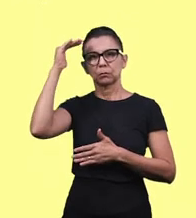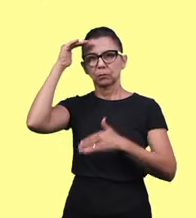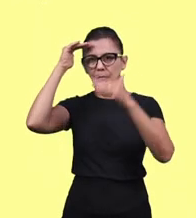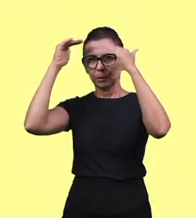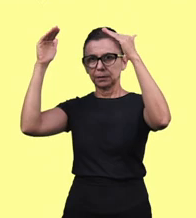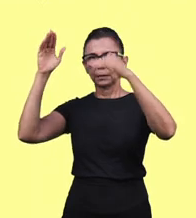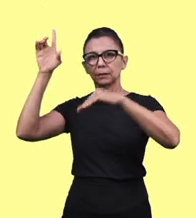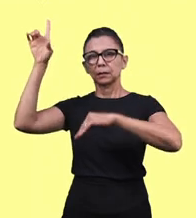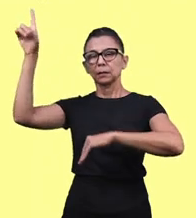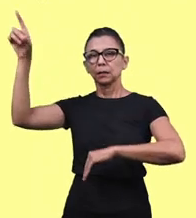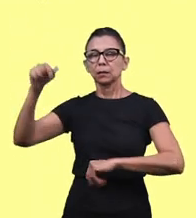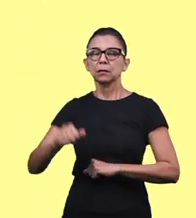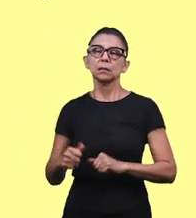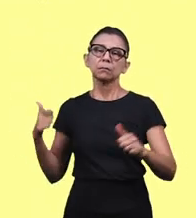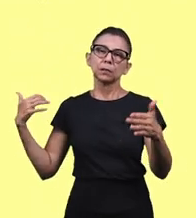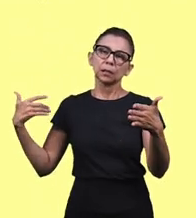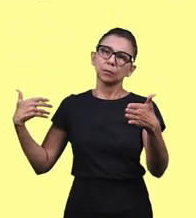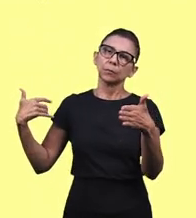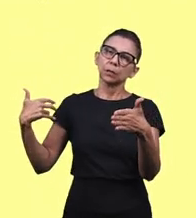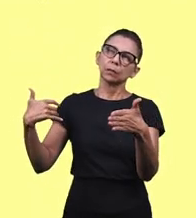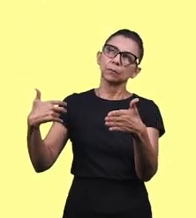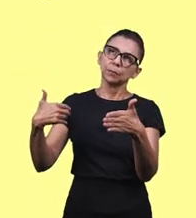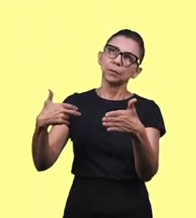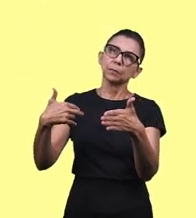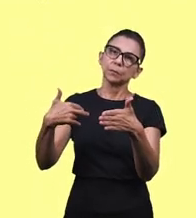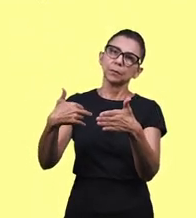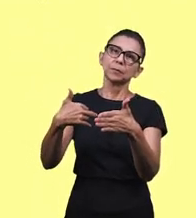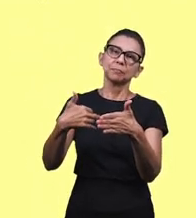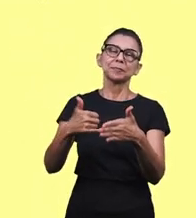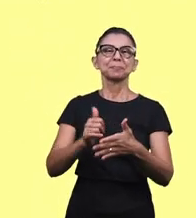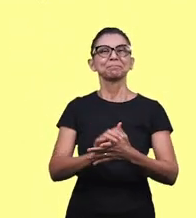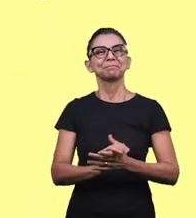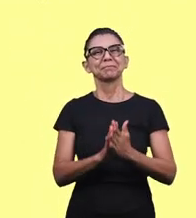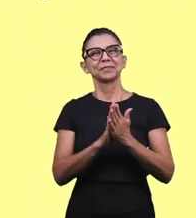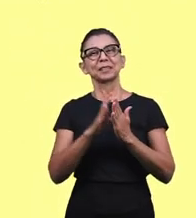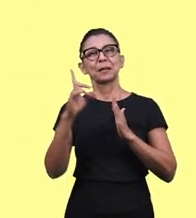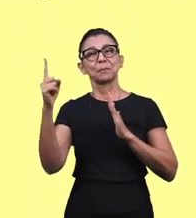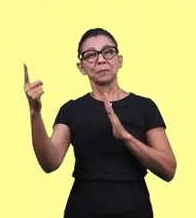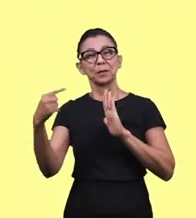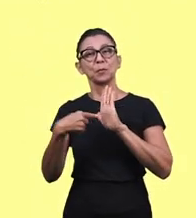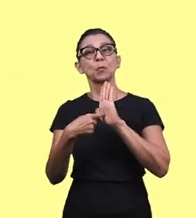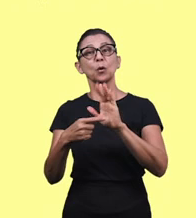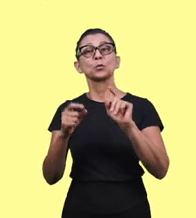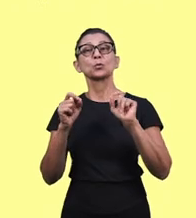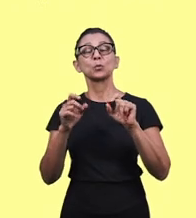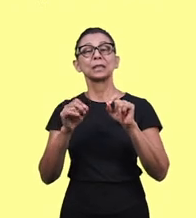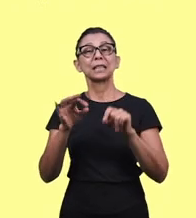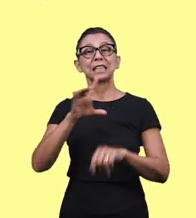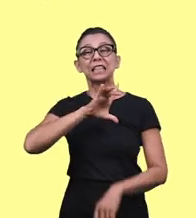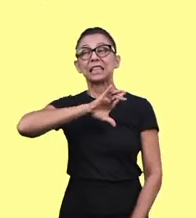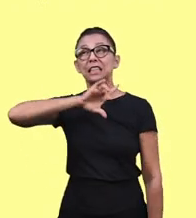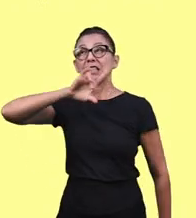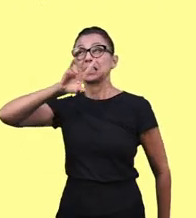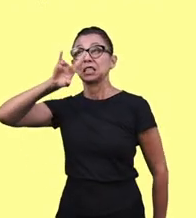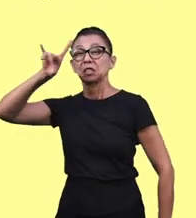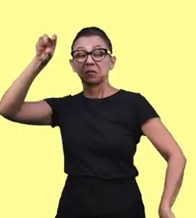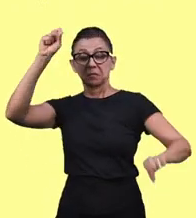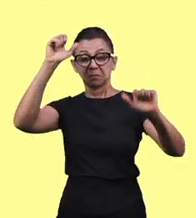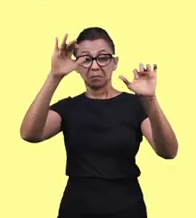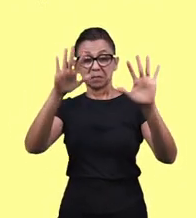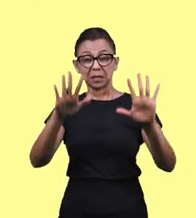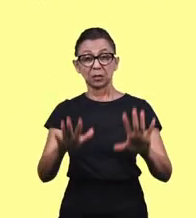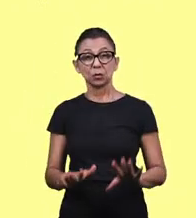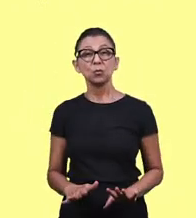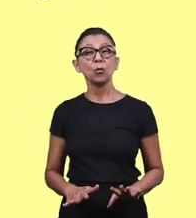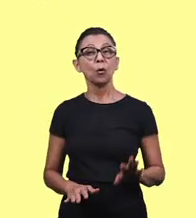tempo continuou passando e a Bíblia nos fala que o Senhor estendeu a sua bondade e poder sobre a vida de